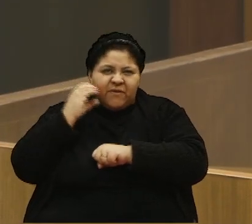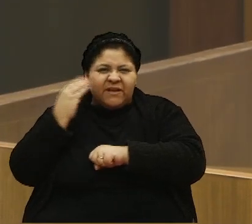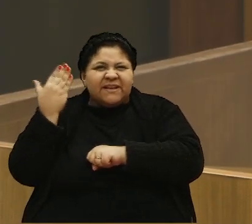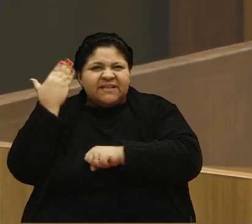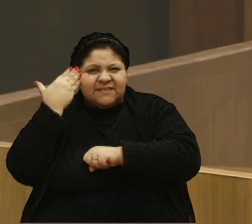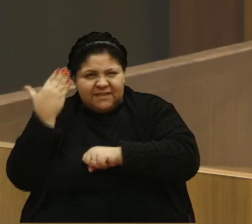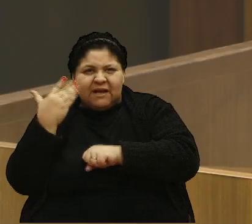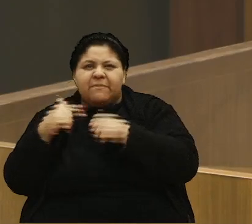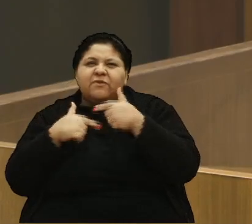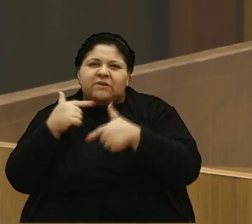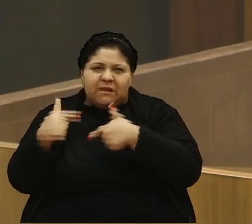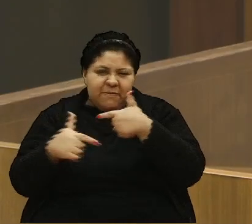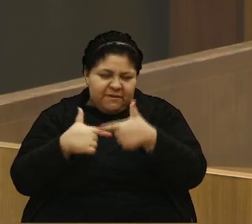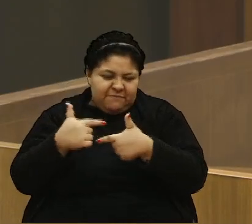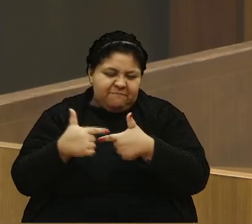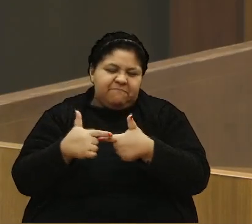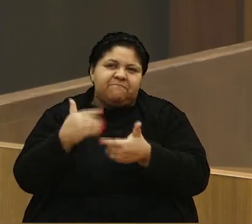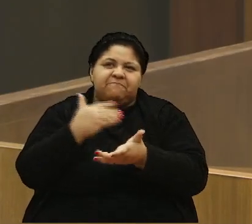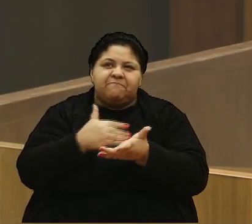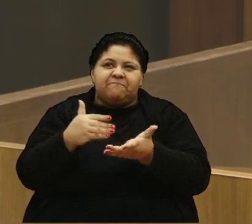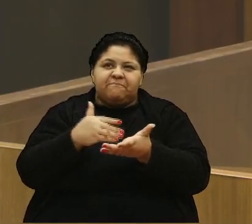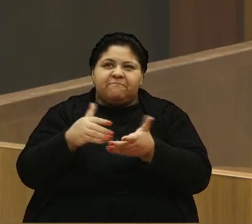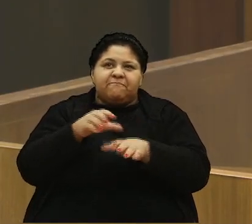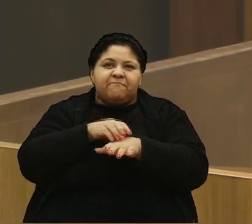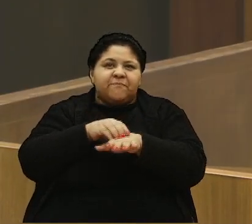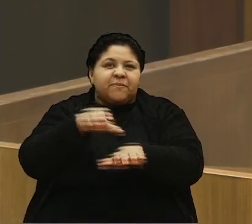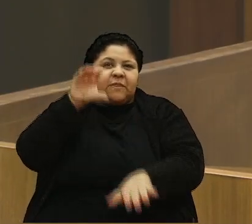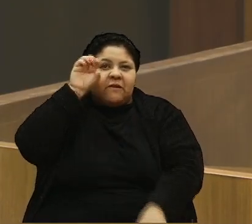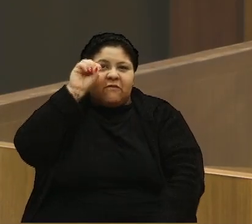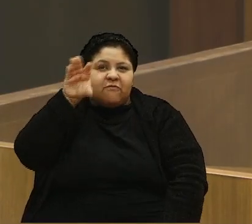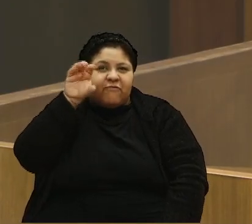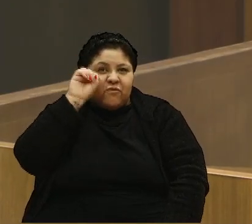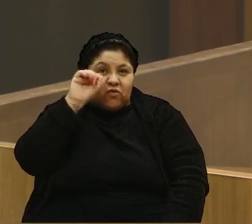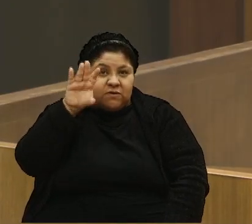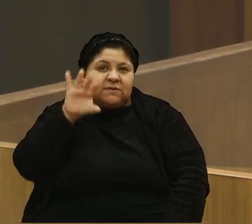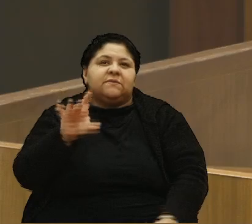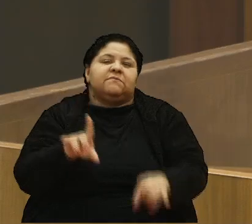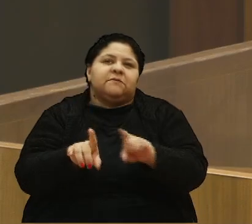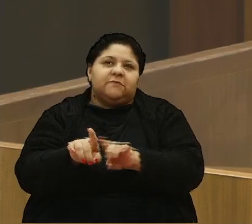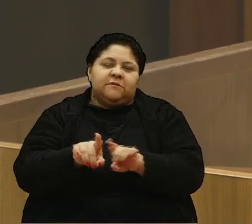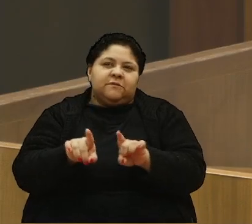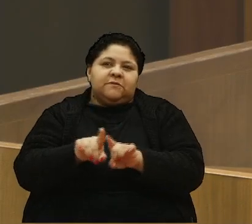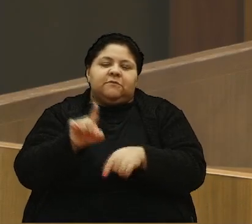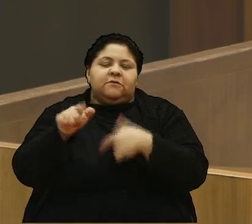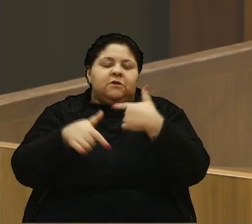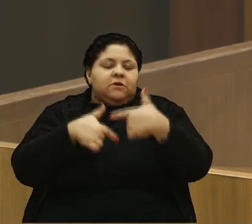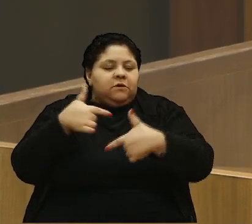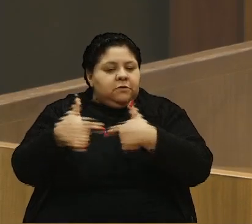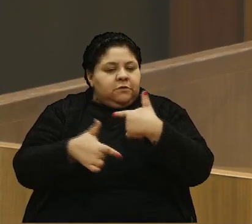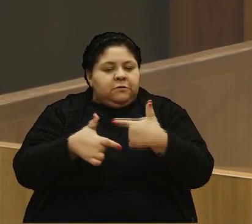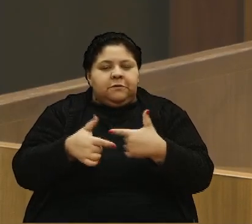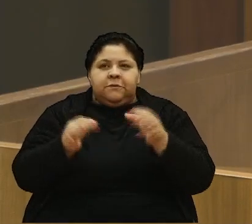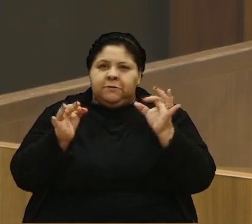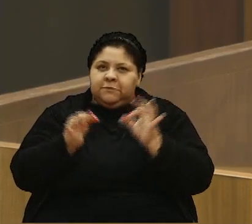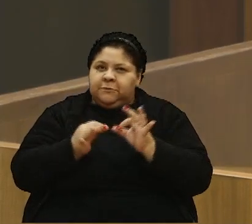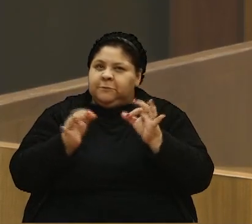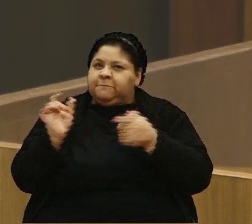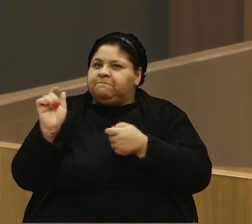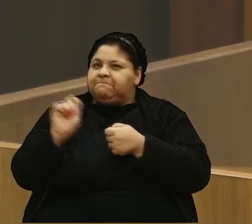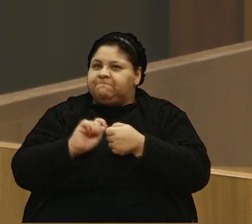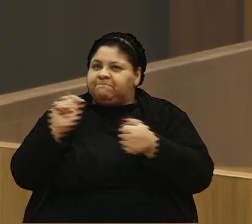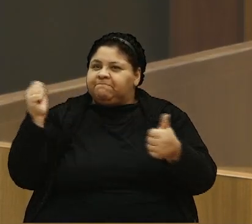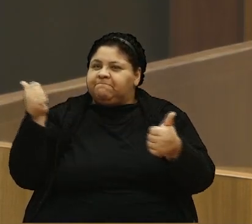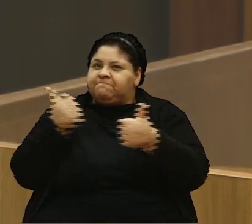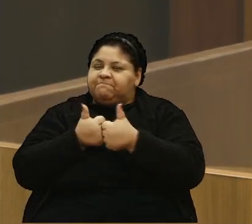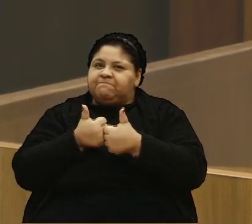grande de trabalho, secretário de Trânsito Fiuza, grande Fiuza, pelo trabalho muito eficaz que está sendo feito, juntamente